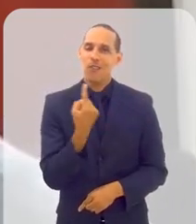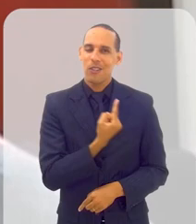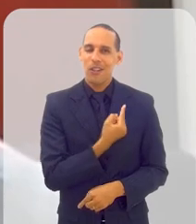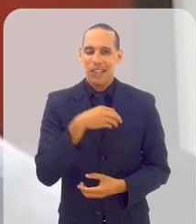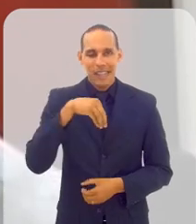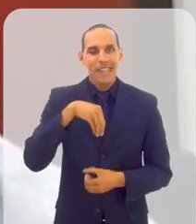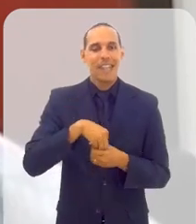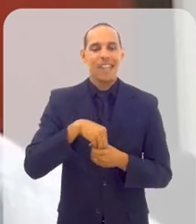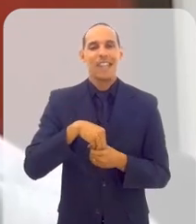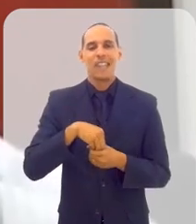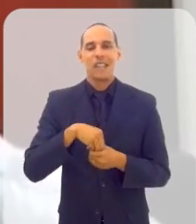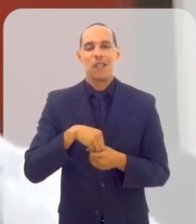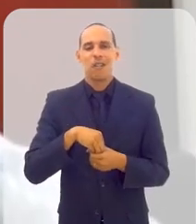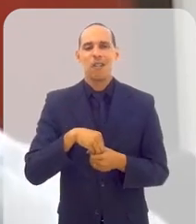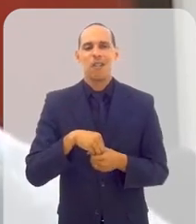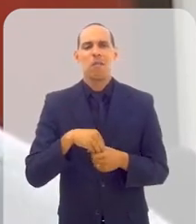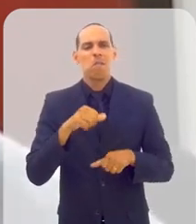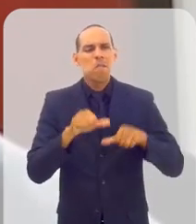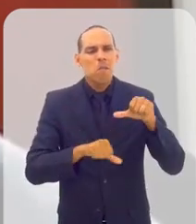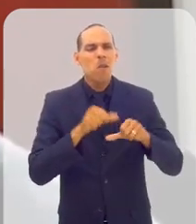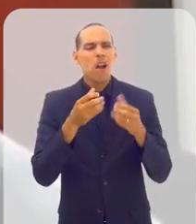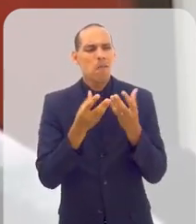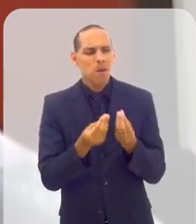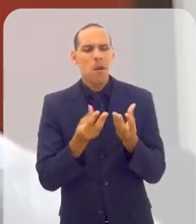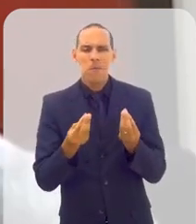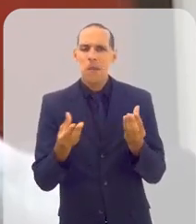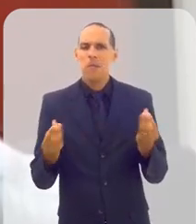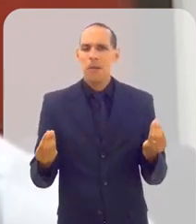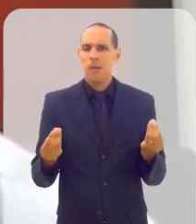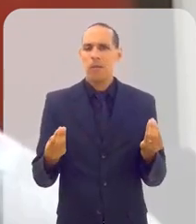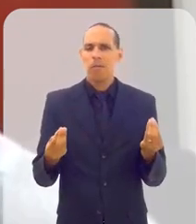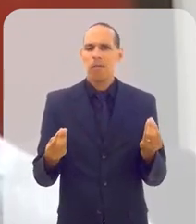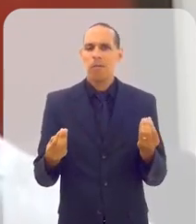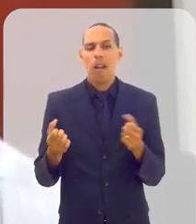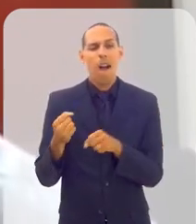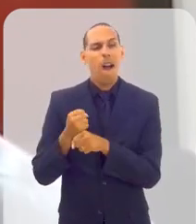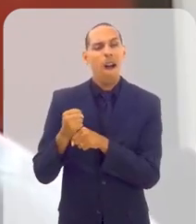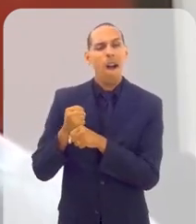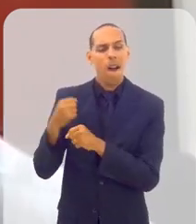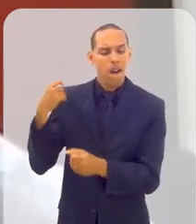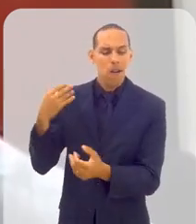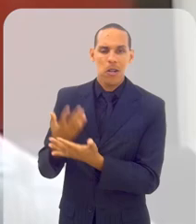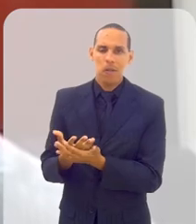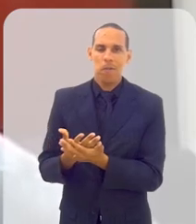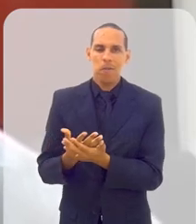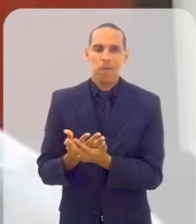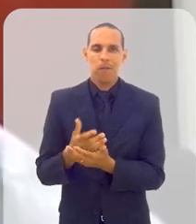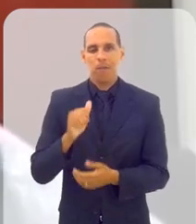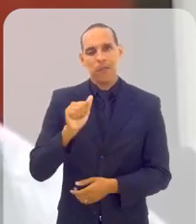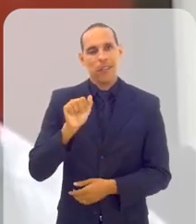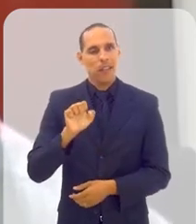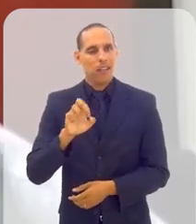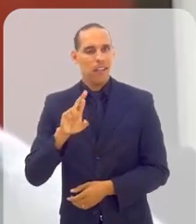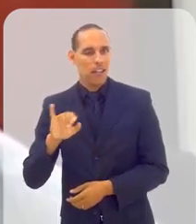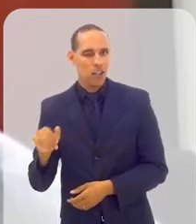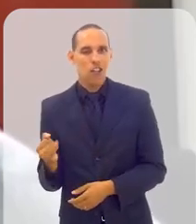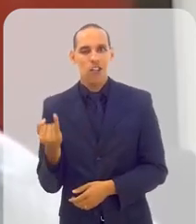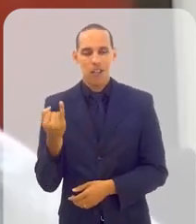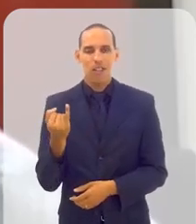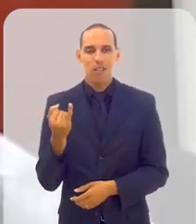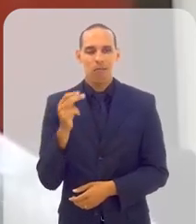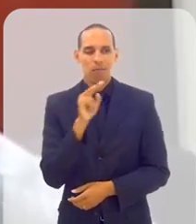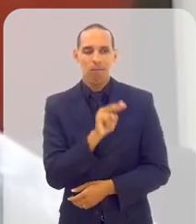onde nós somos sediados, né? Muita mudança vem acontecendo ao longo dos últimos anos. A AERJ